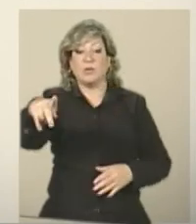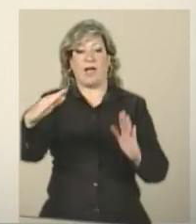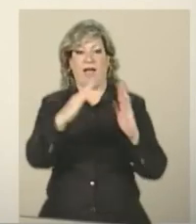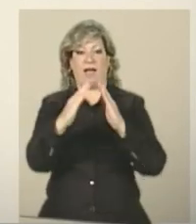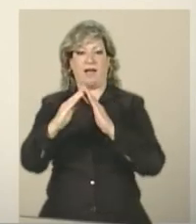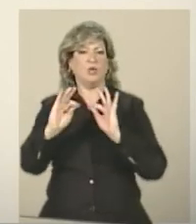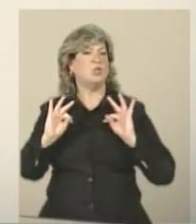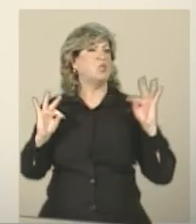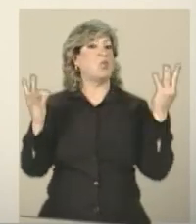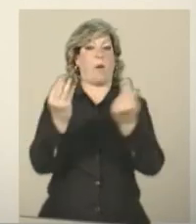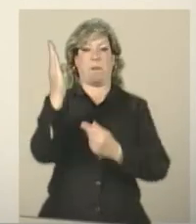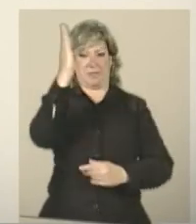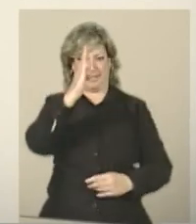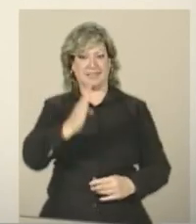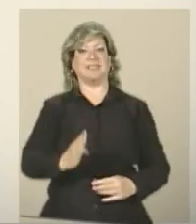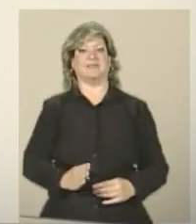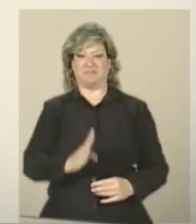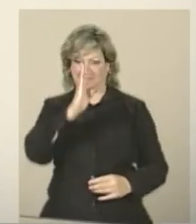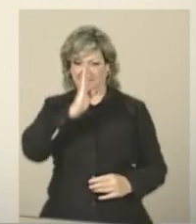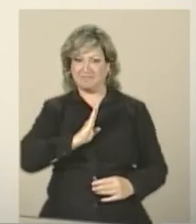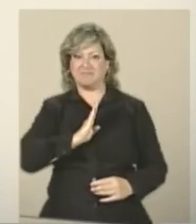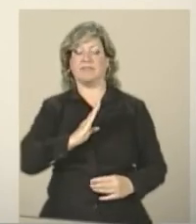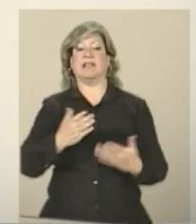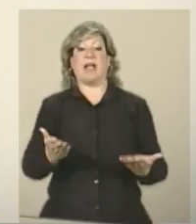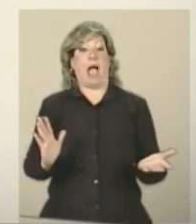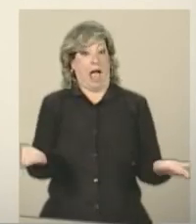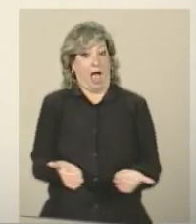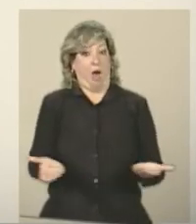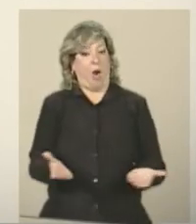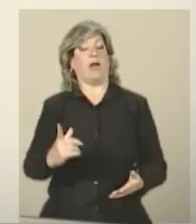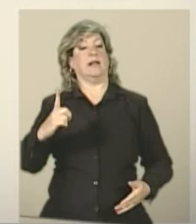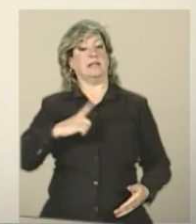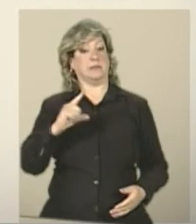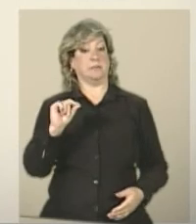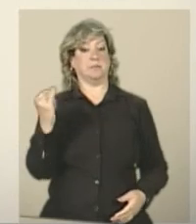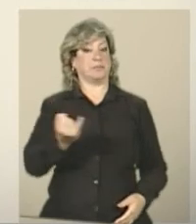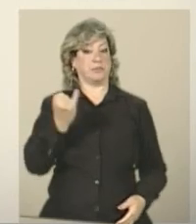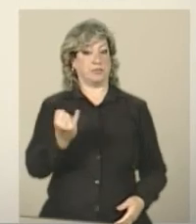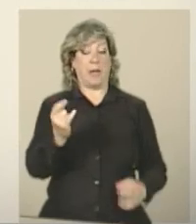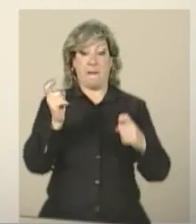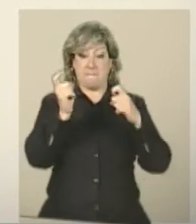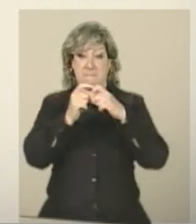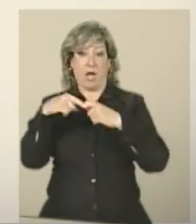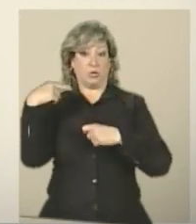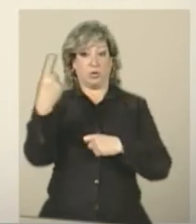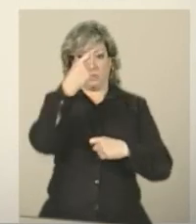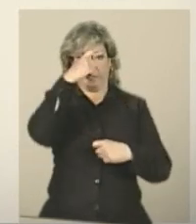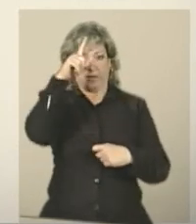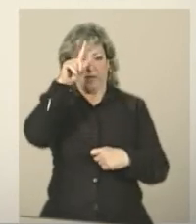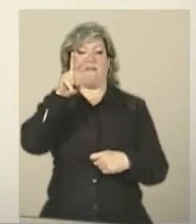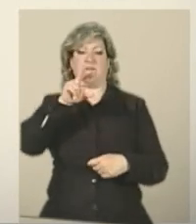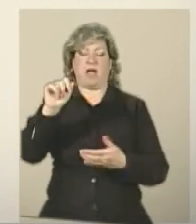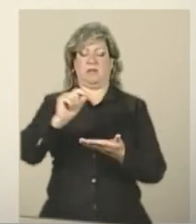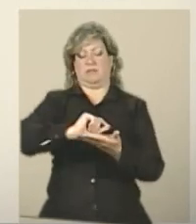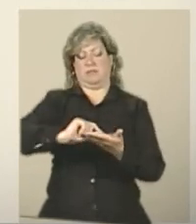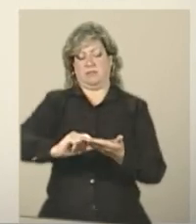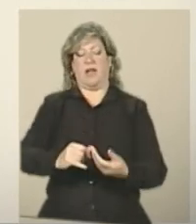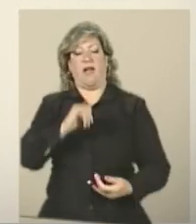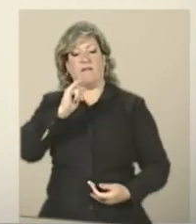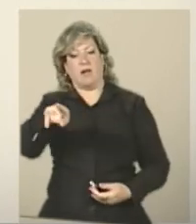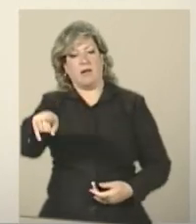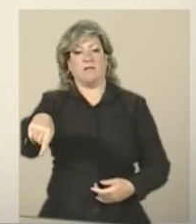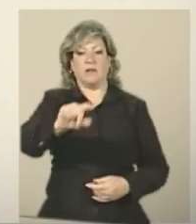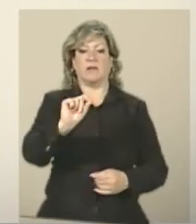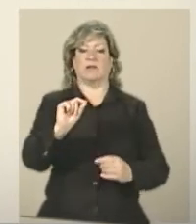casas em todo o Brasil agora tem uma coisa importante os médicos dos hospitais vão indicar o